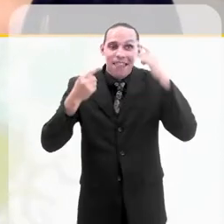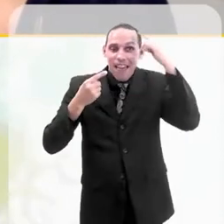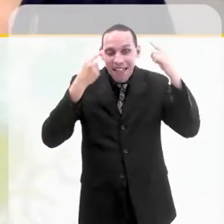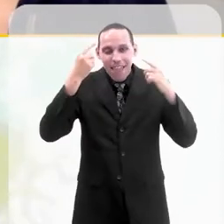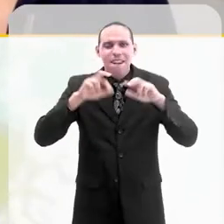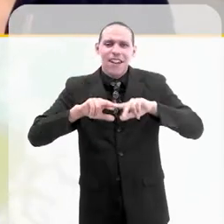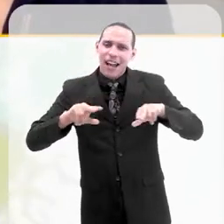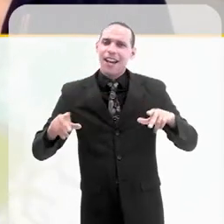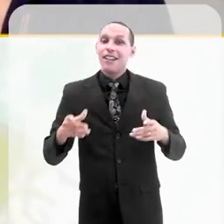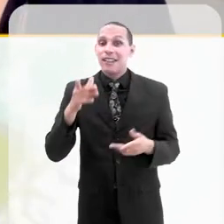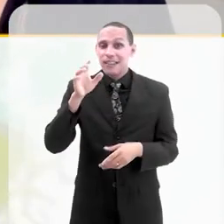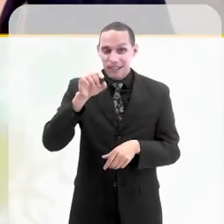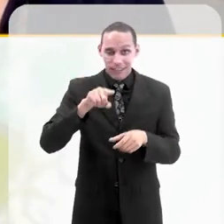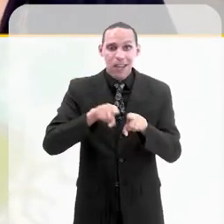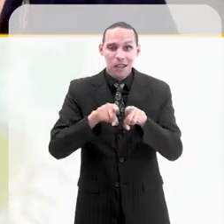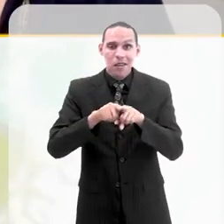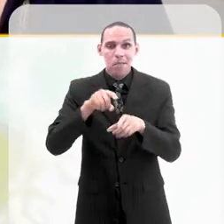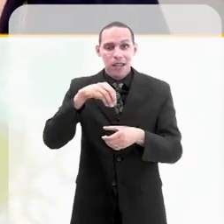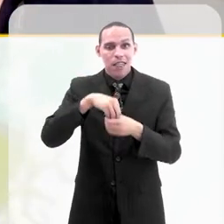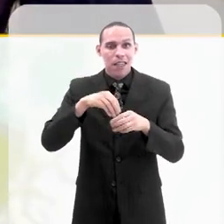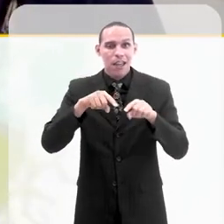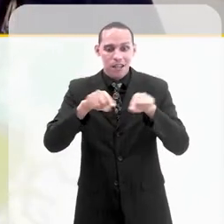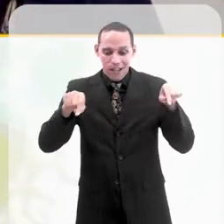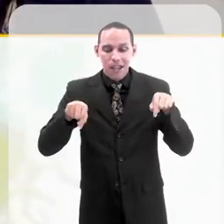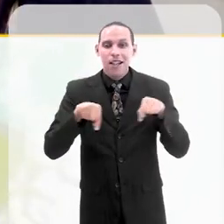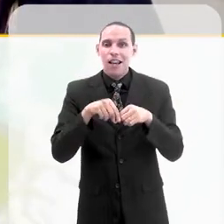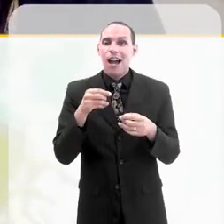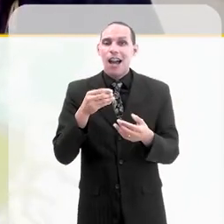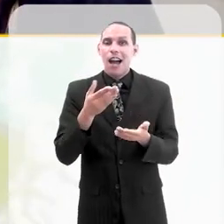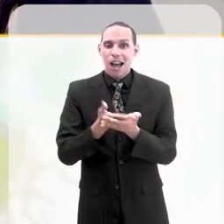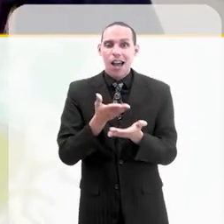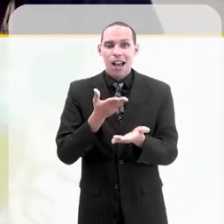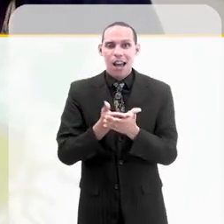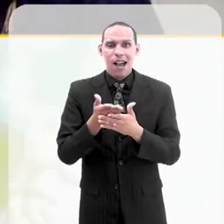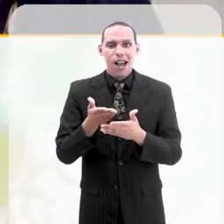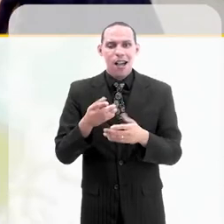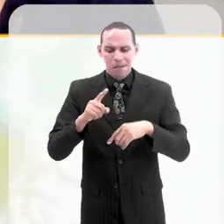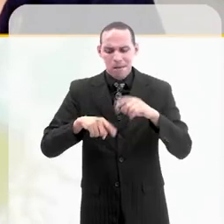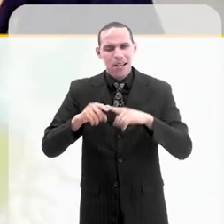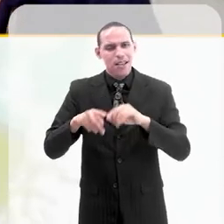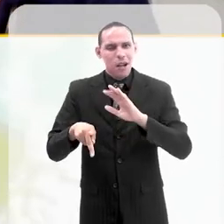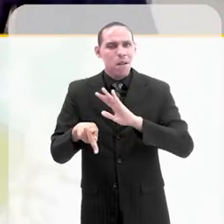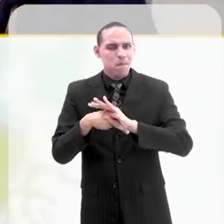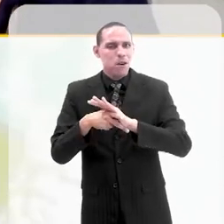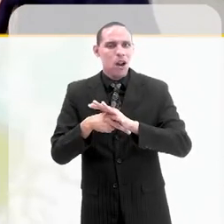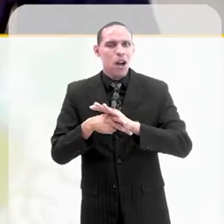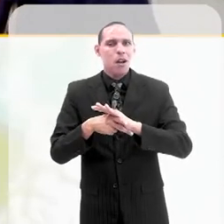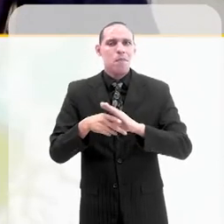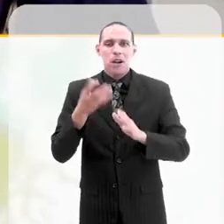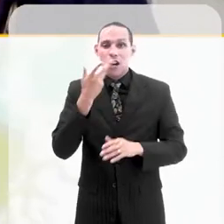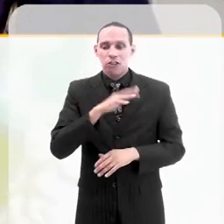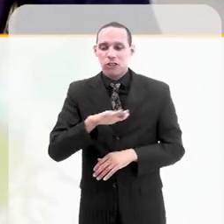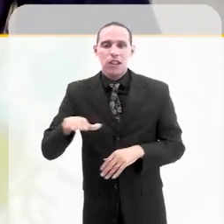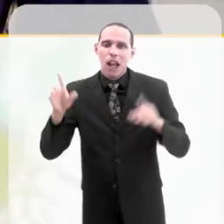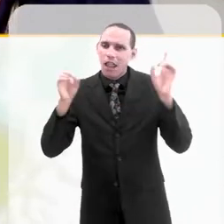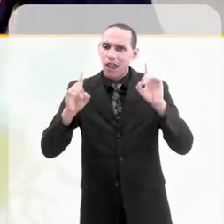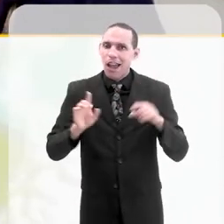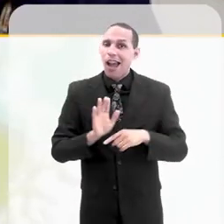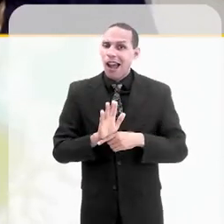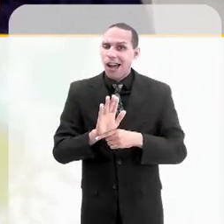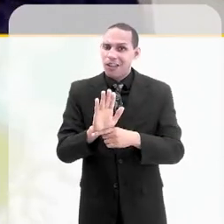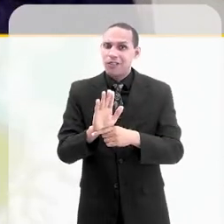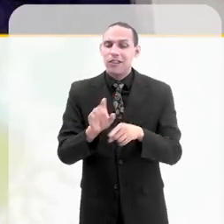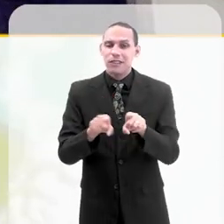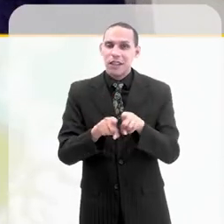em sala de aula, né, professora? Como ajuda o material usado para crianças com deficiência, como